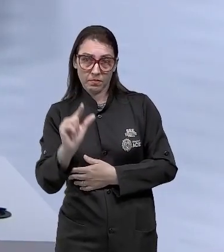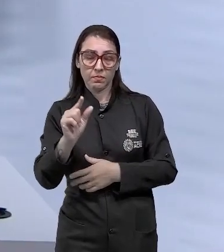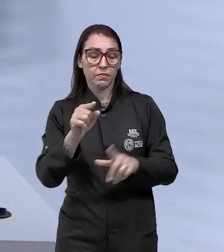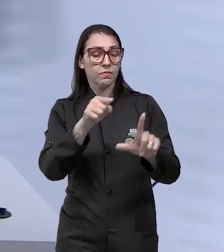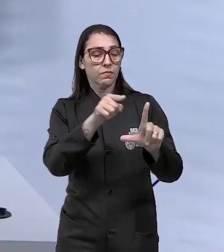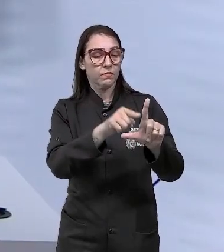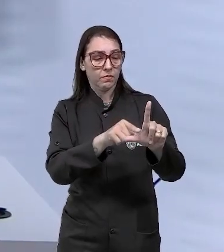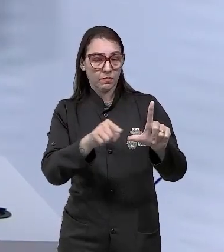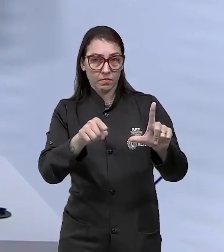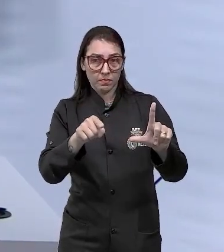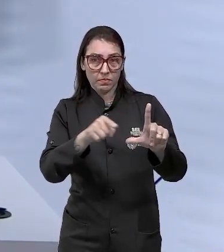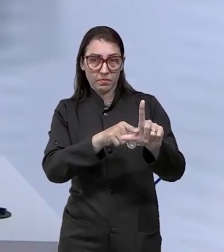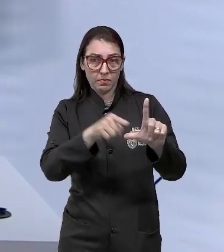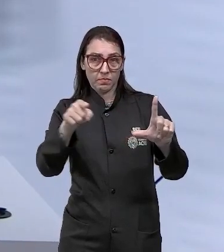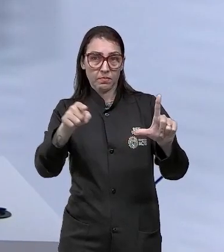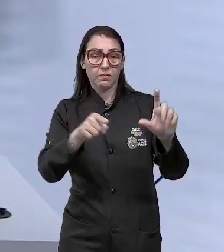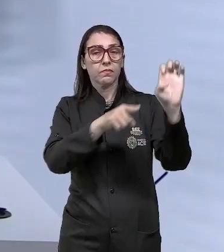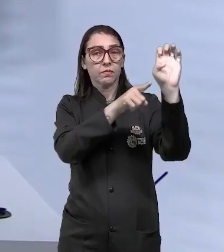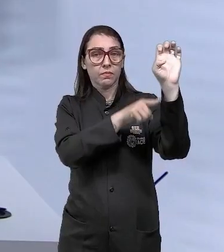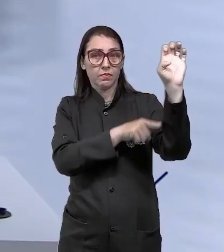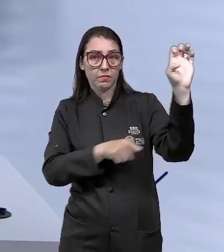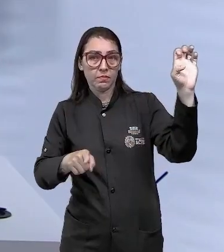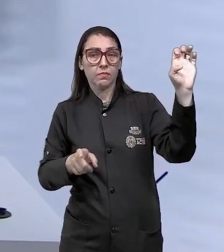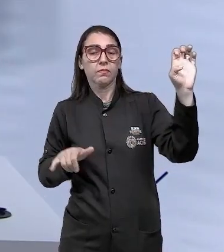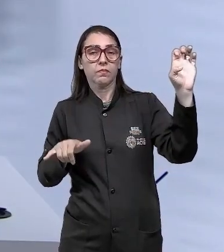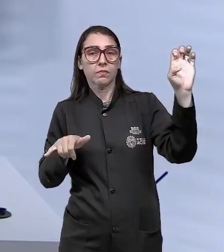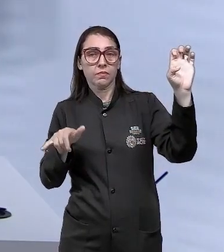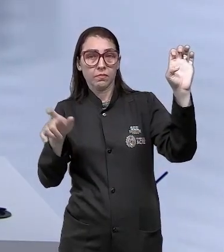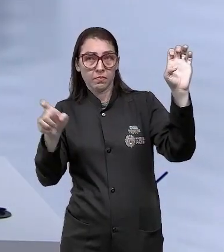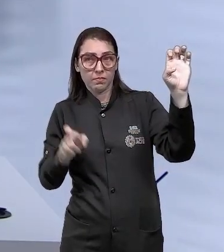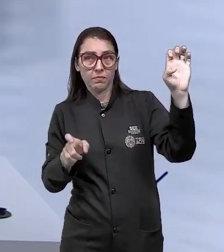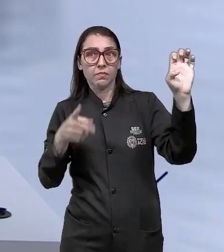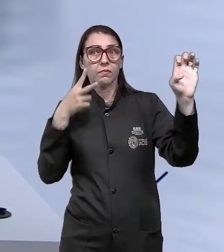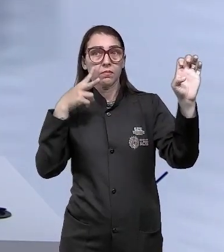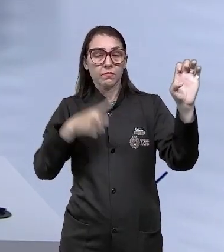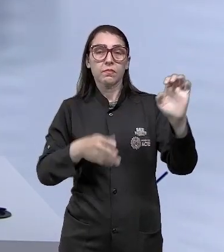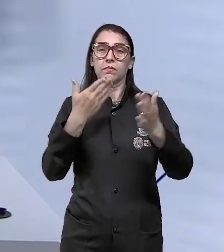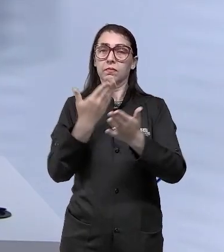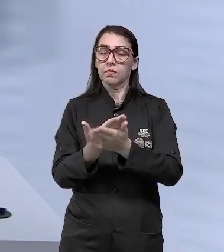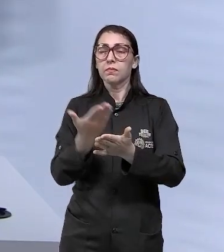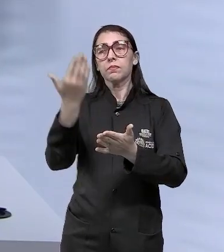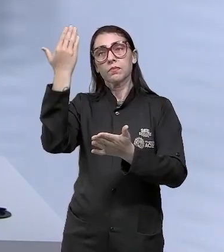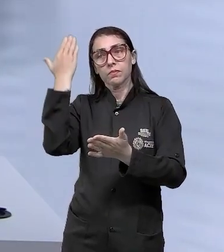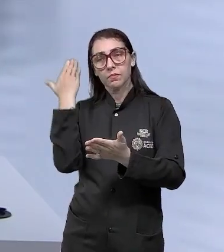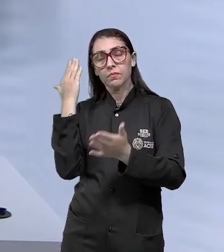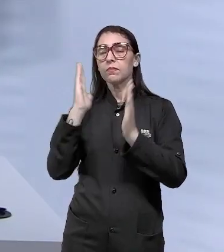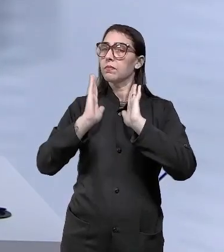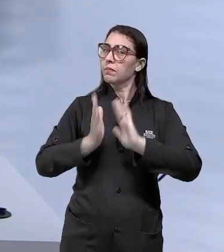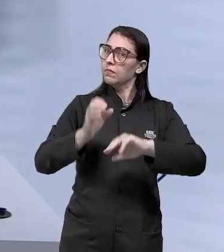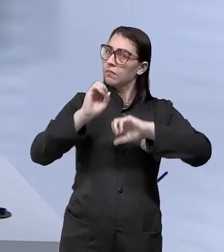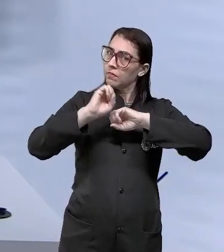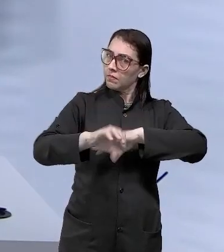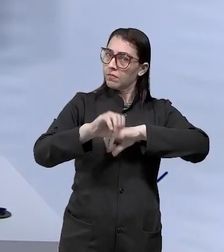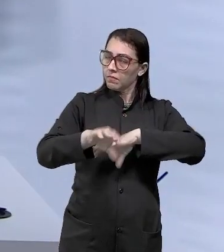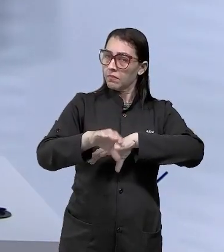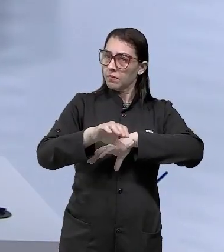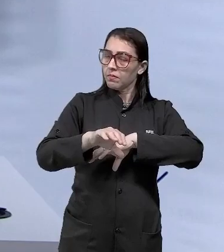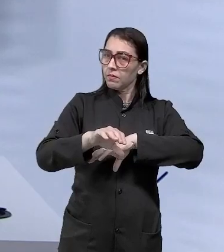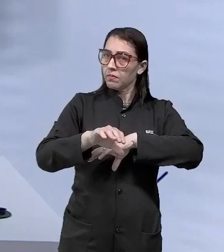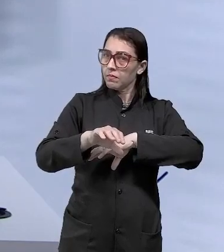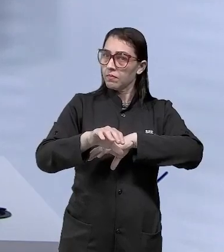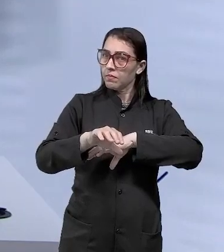função quadrática, eu recomendo que você vejam aulas anteriores que eu já fiz falando sobre esse caso,